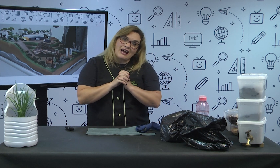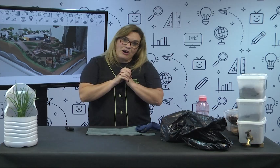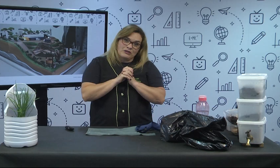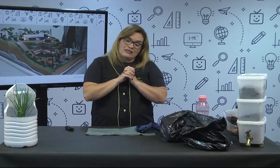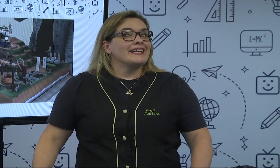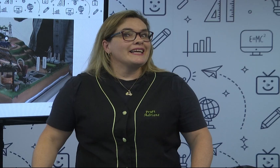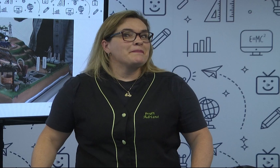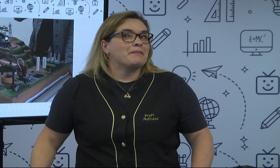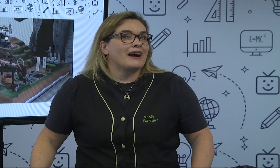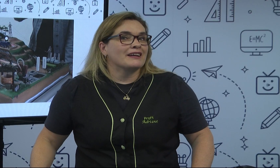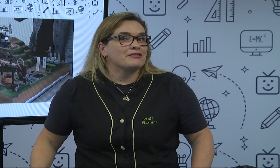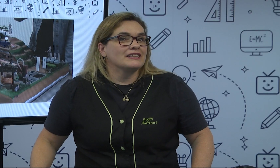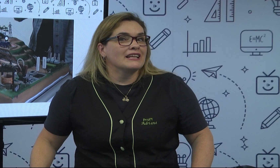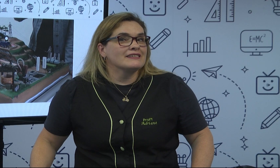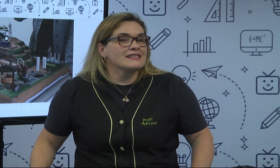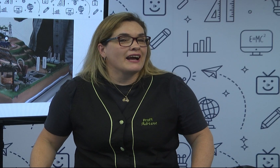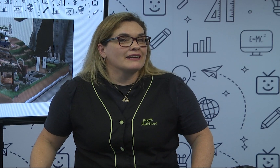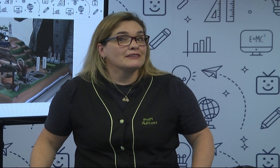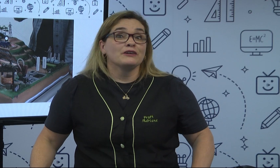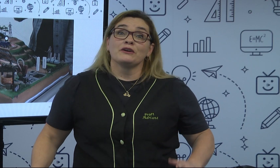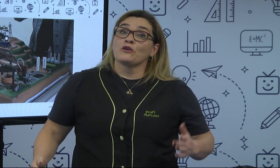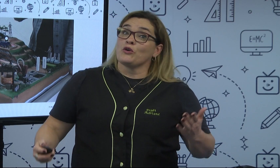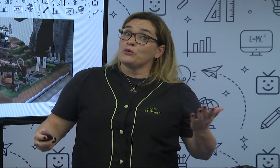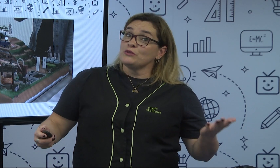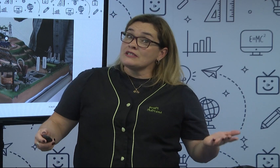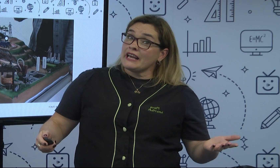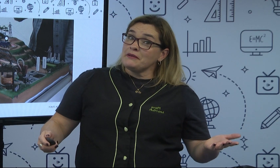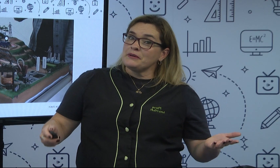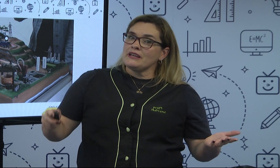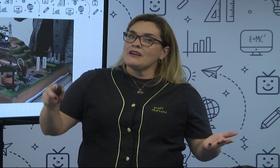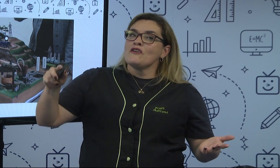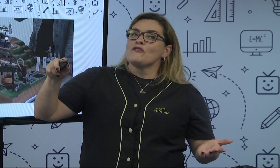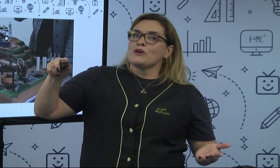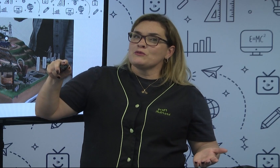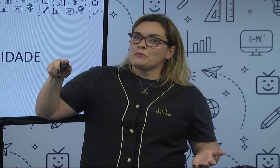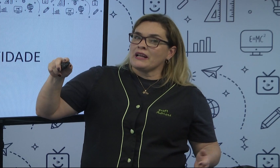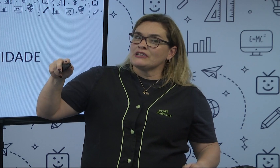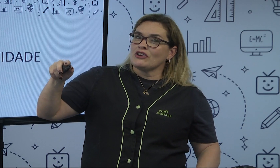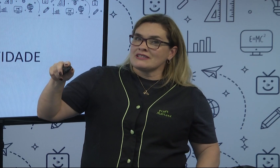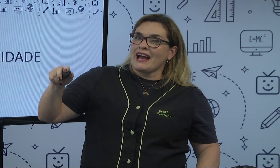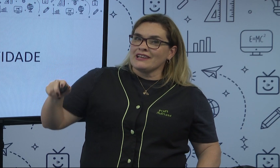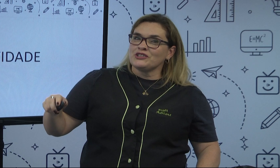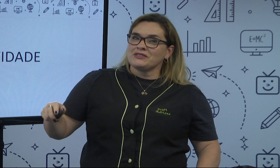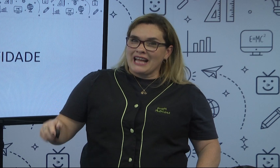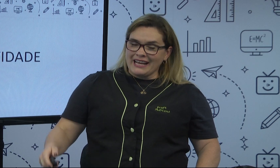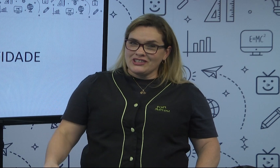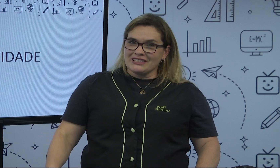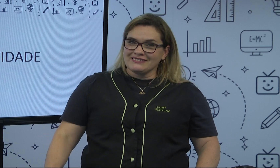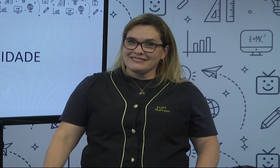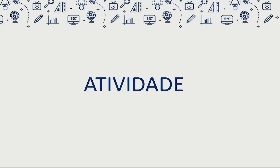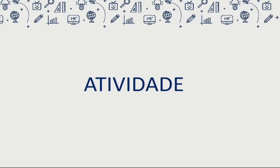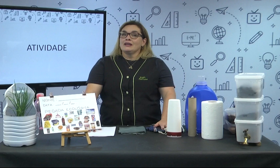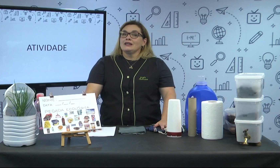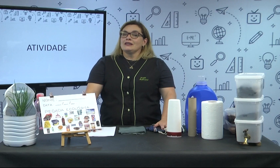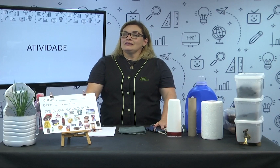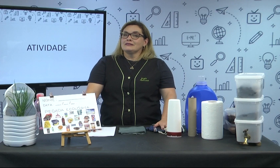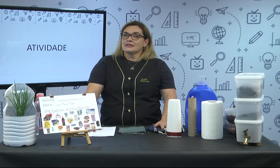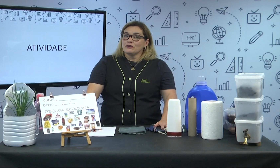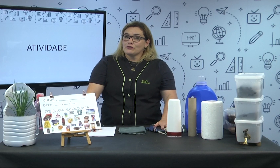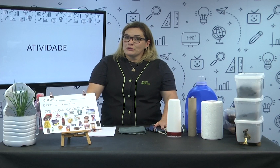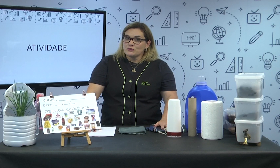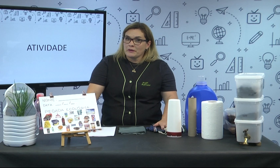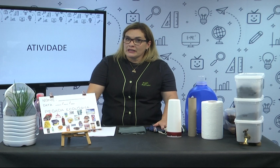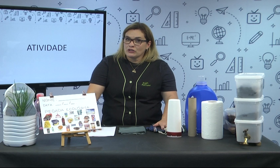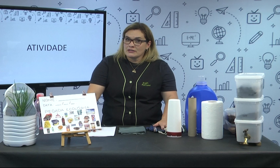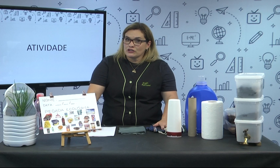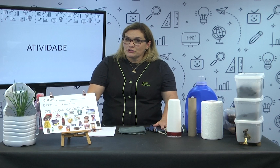finalizar essa aula. E para finalizar, como sempre, vamos para a nossa atividade?